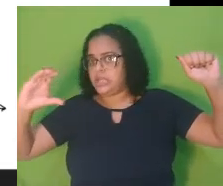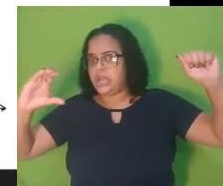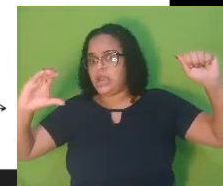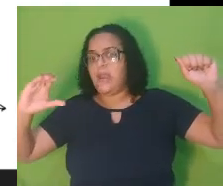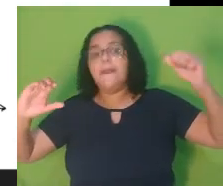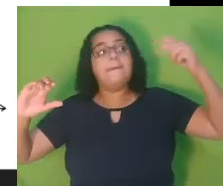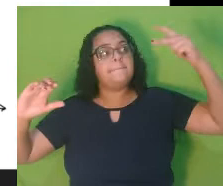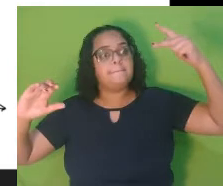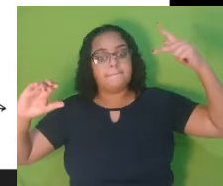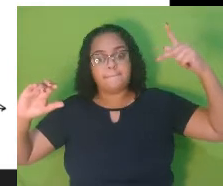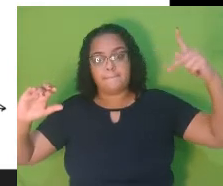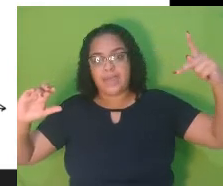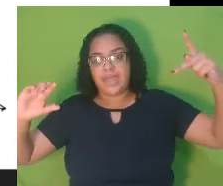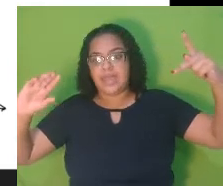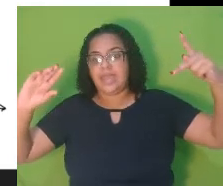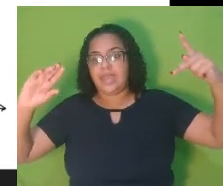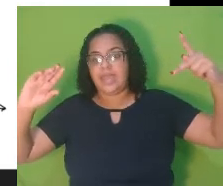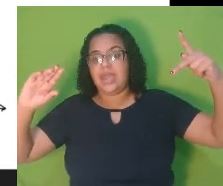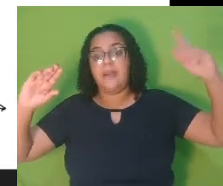no ponto BD,